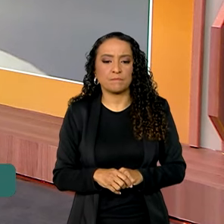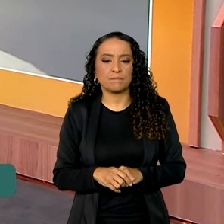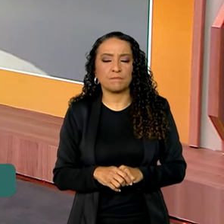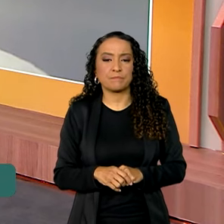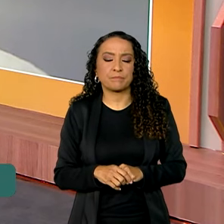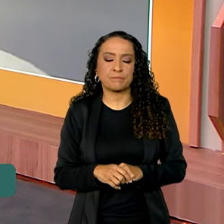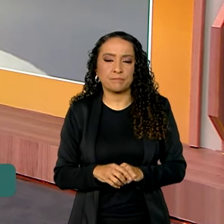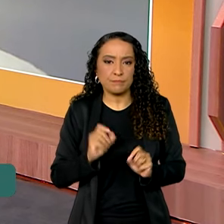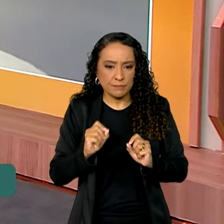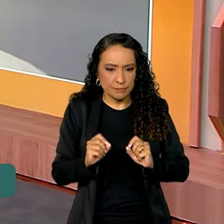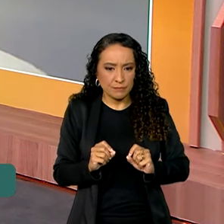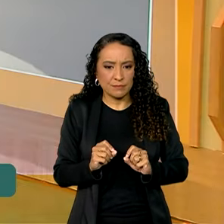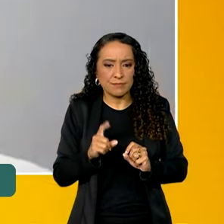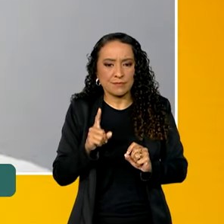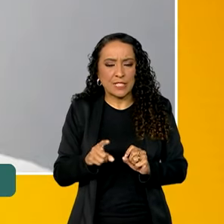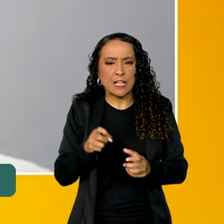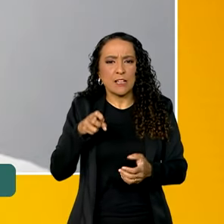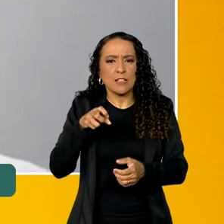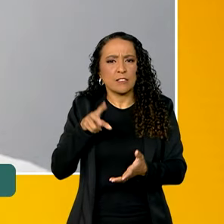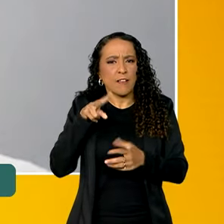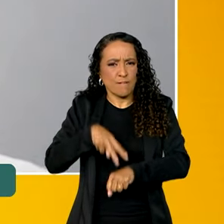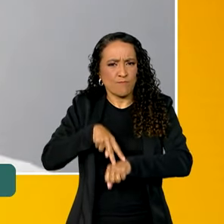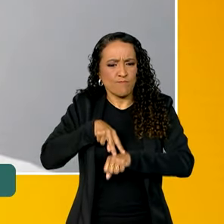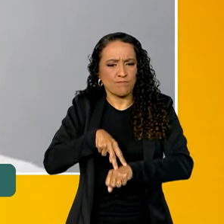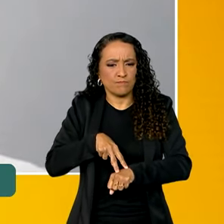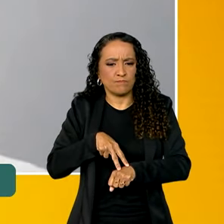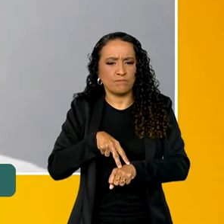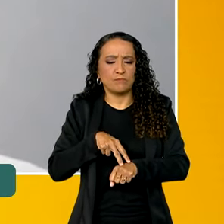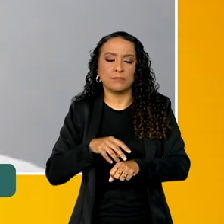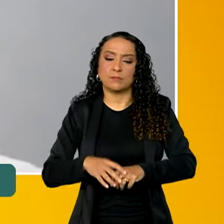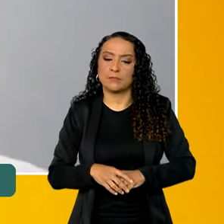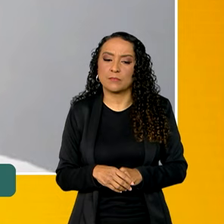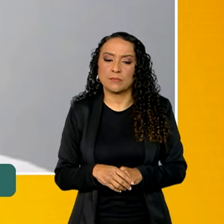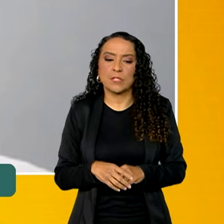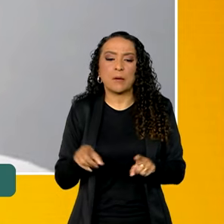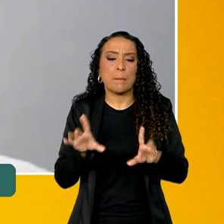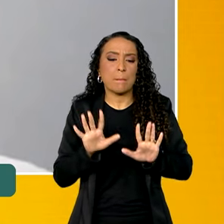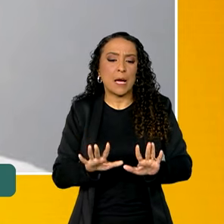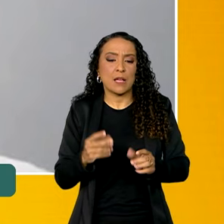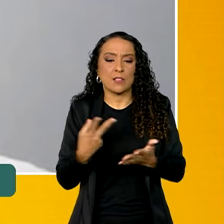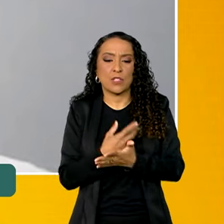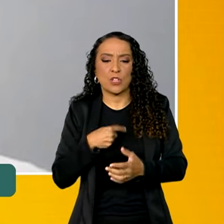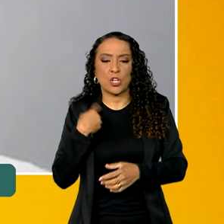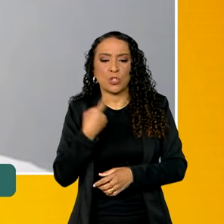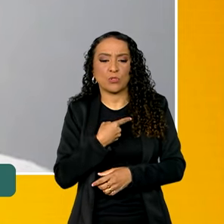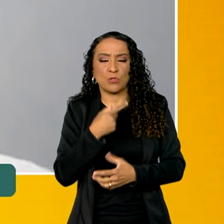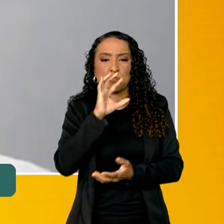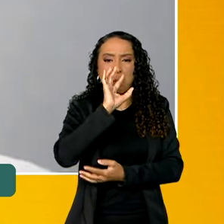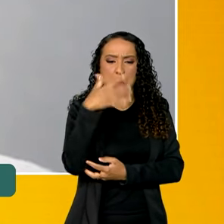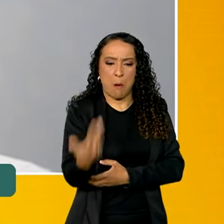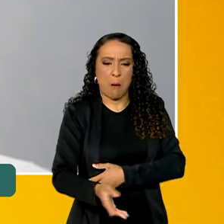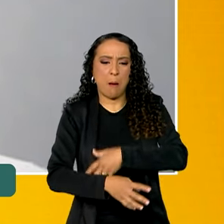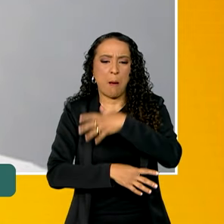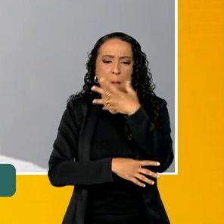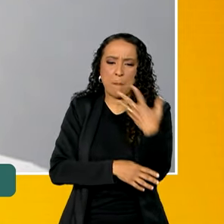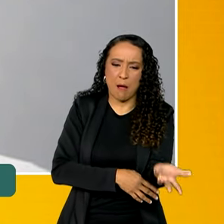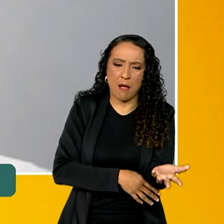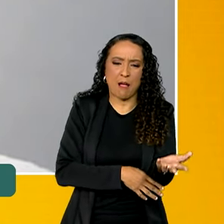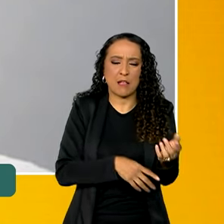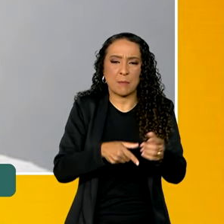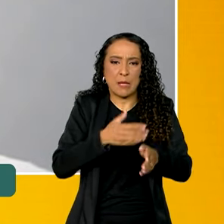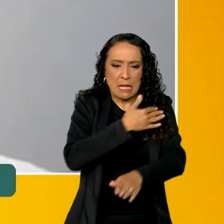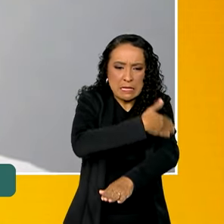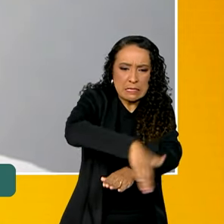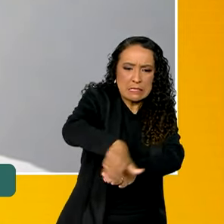contínua, ela é bastante resistente ao estiagem. Até acontece que nós, com desmatamento, com a abertura das